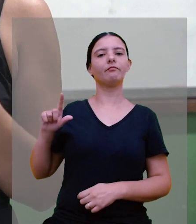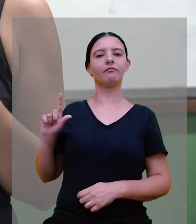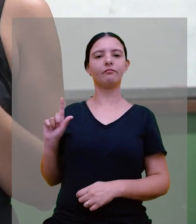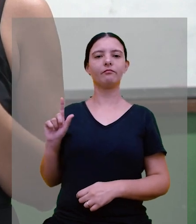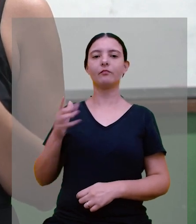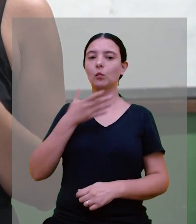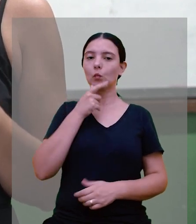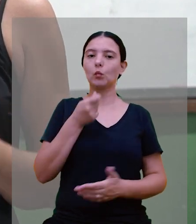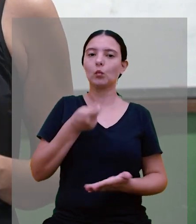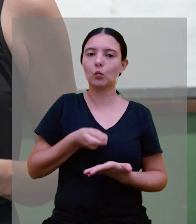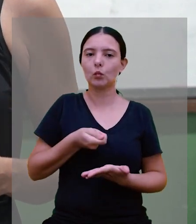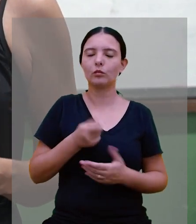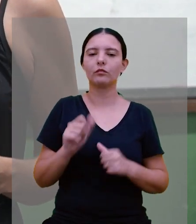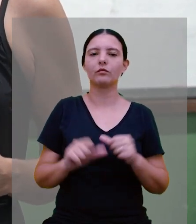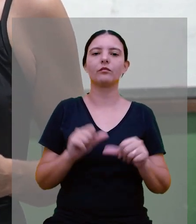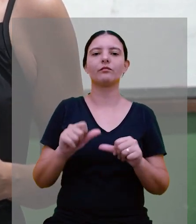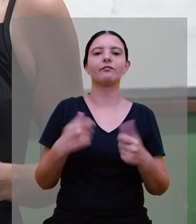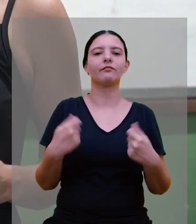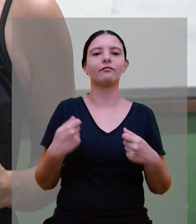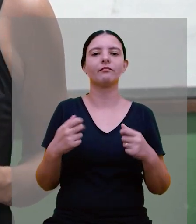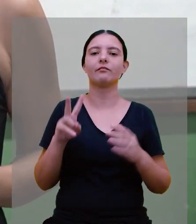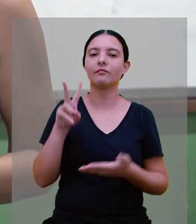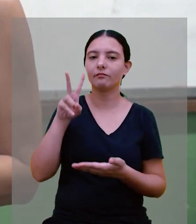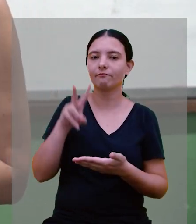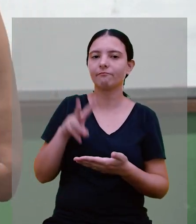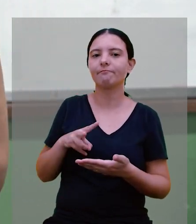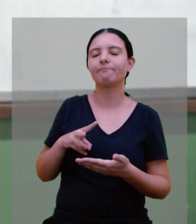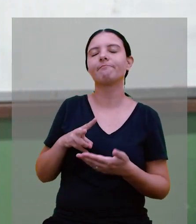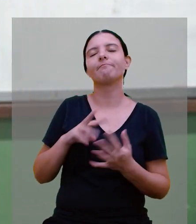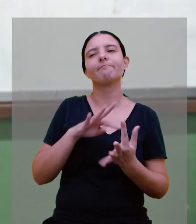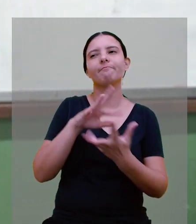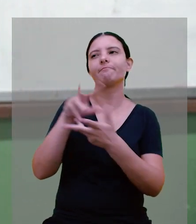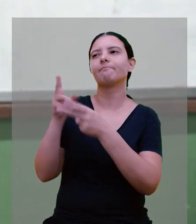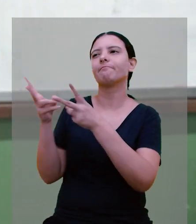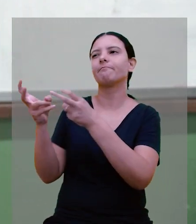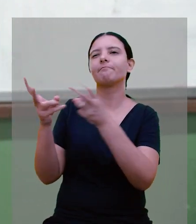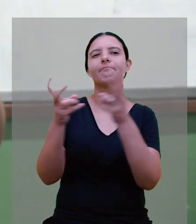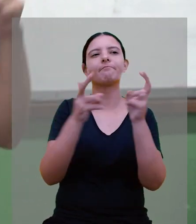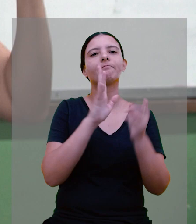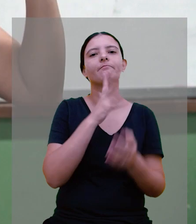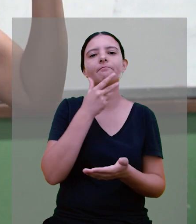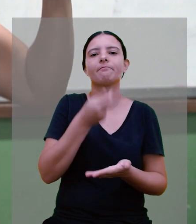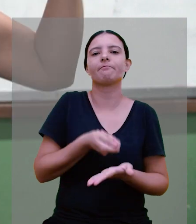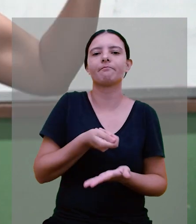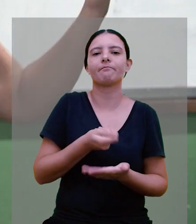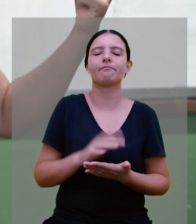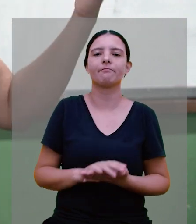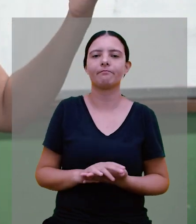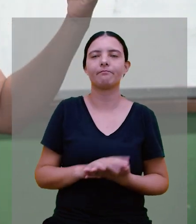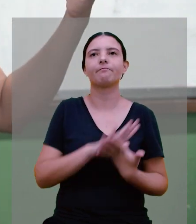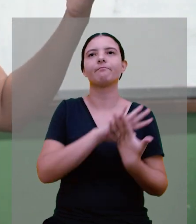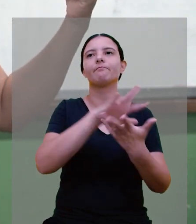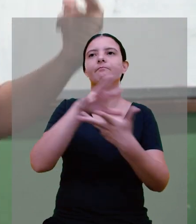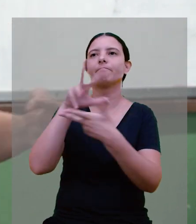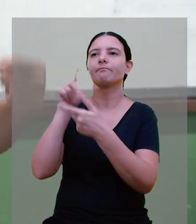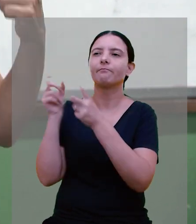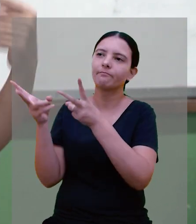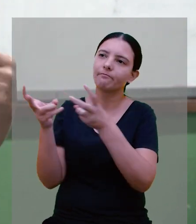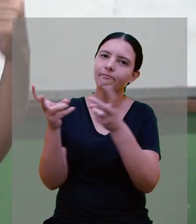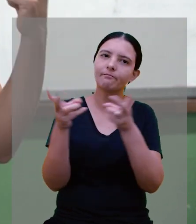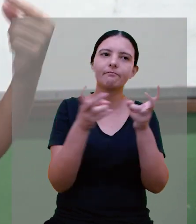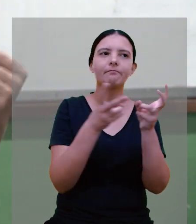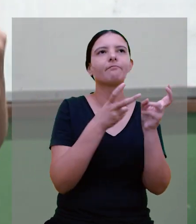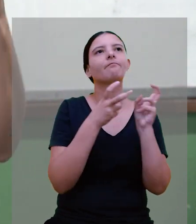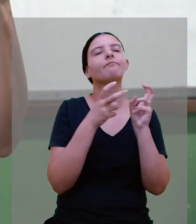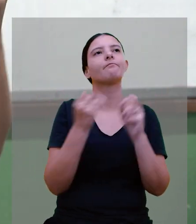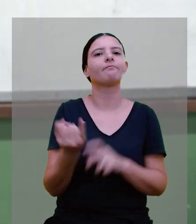mudar o machismo, ler o machismo no mundo. Né? Isso é leitura de mundo.